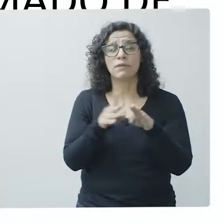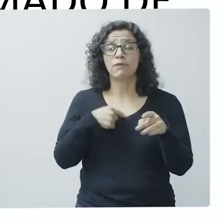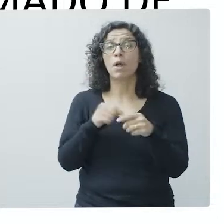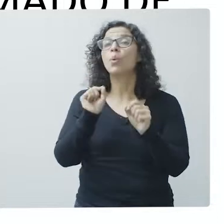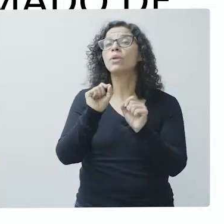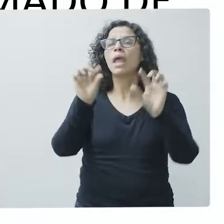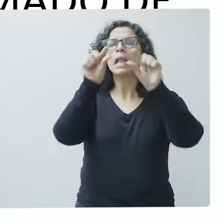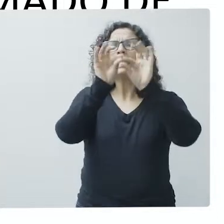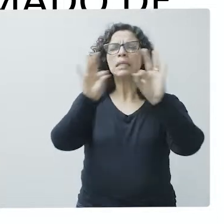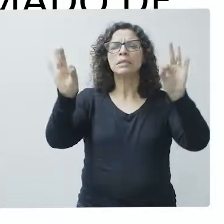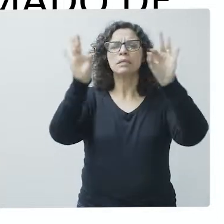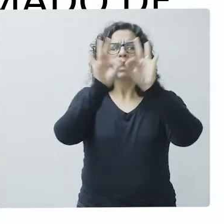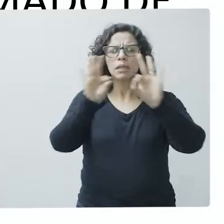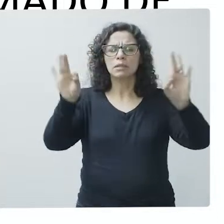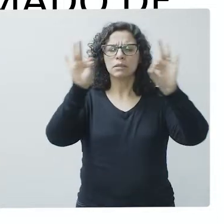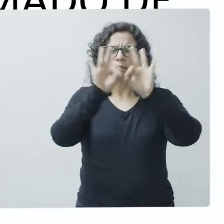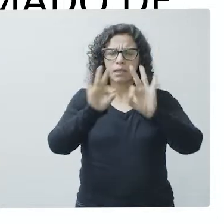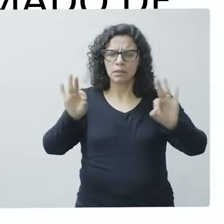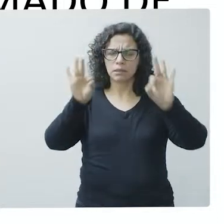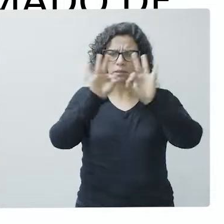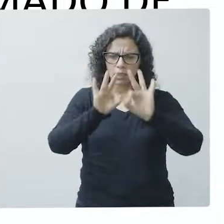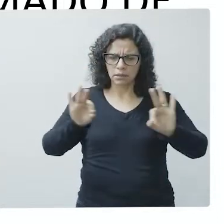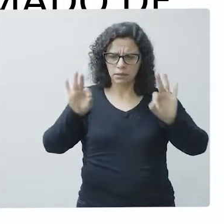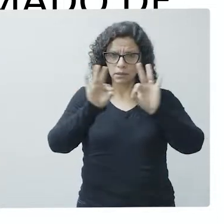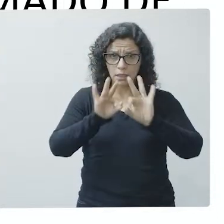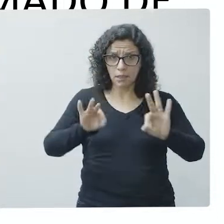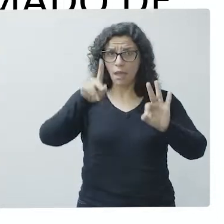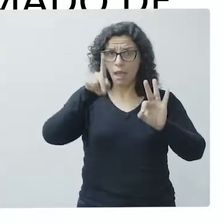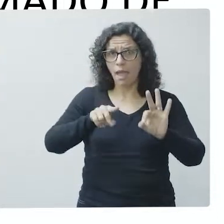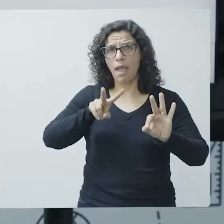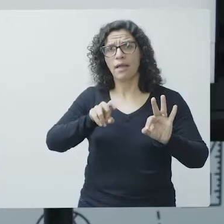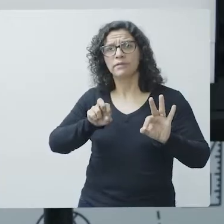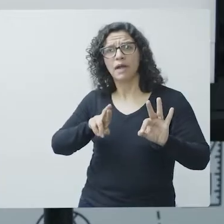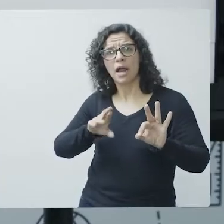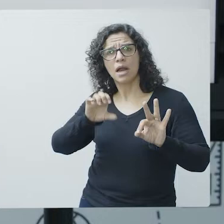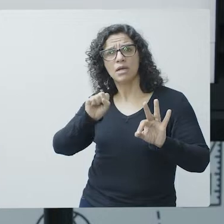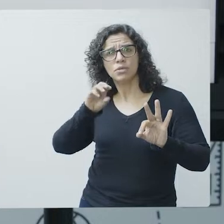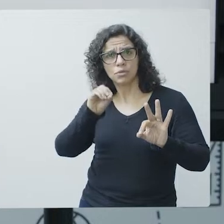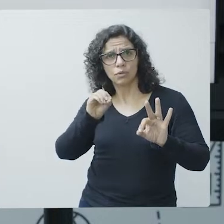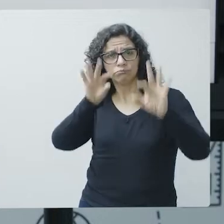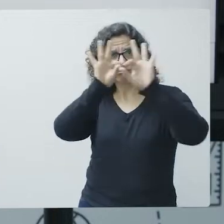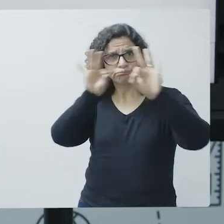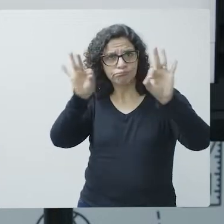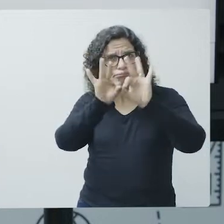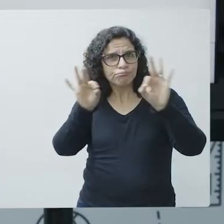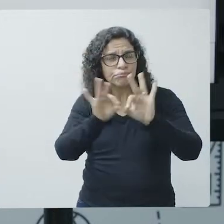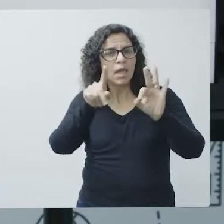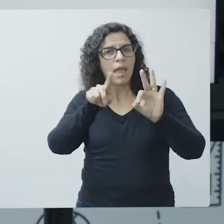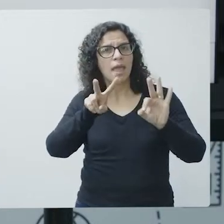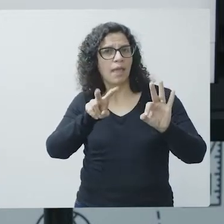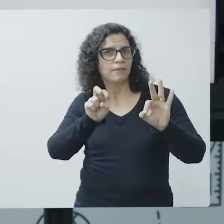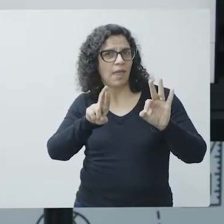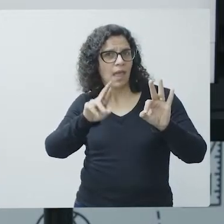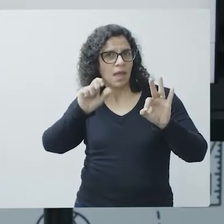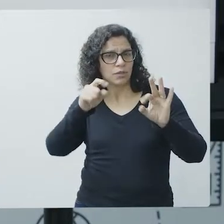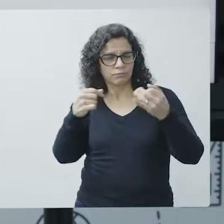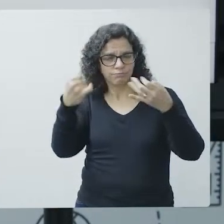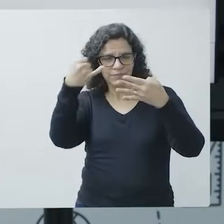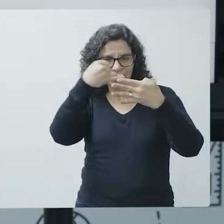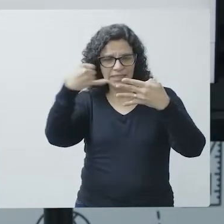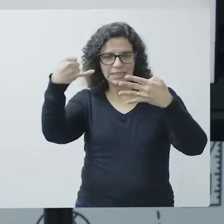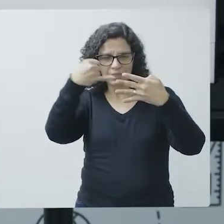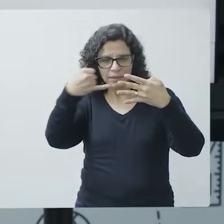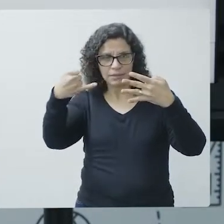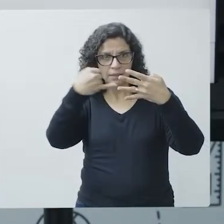verso. O que que são versos, professora? Eu não estou entendendo ainda. Os versos são as linhas que o poema tem.